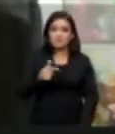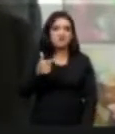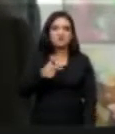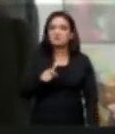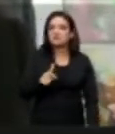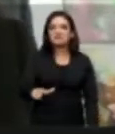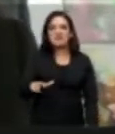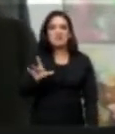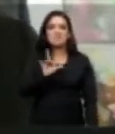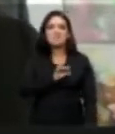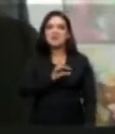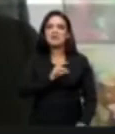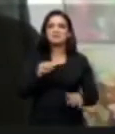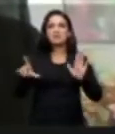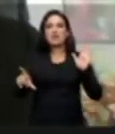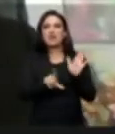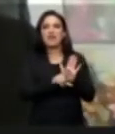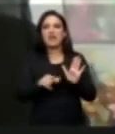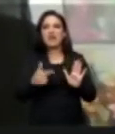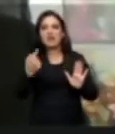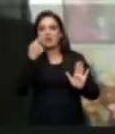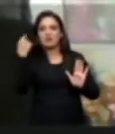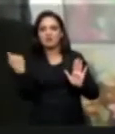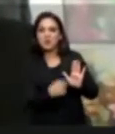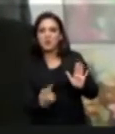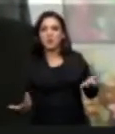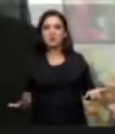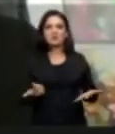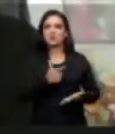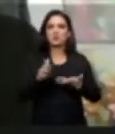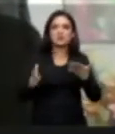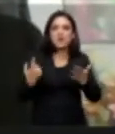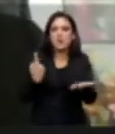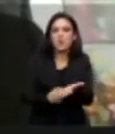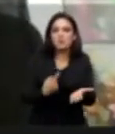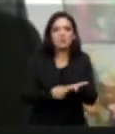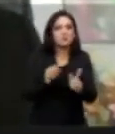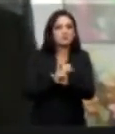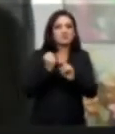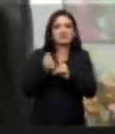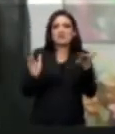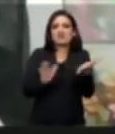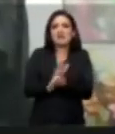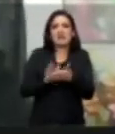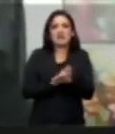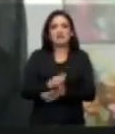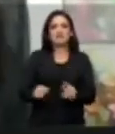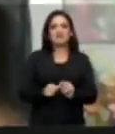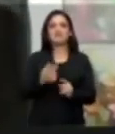da ilegalidade, não têm compromisso com a sociedade e faz o que quer, quando quer e como quer.